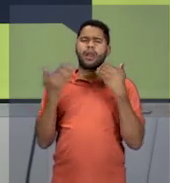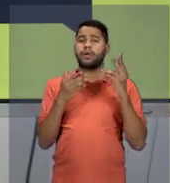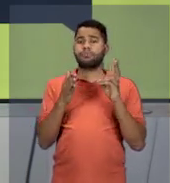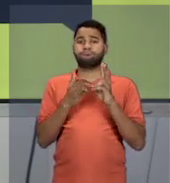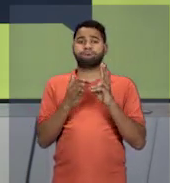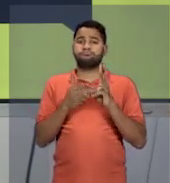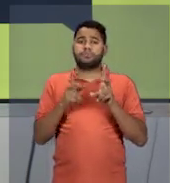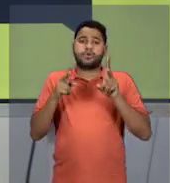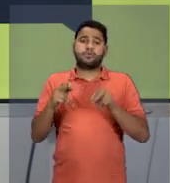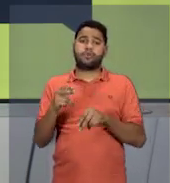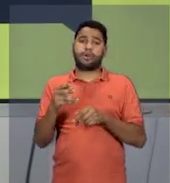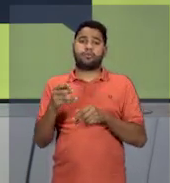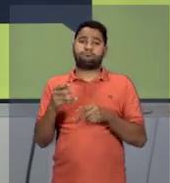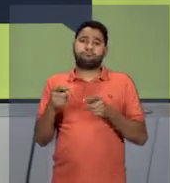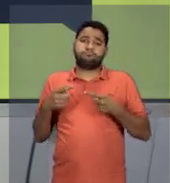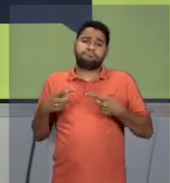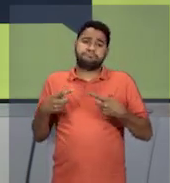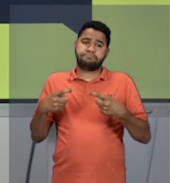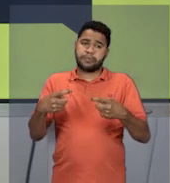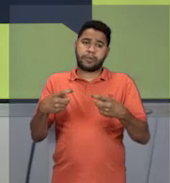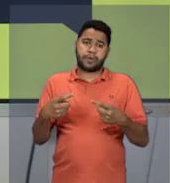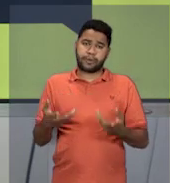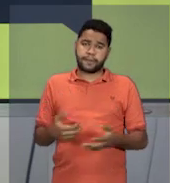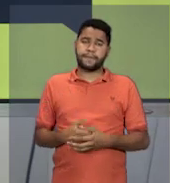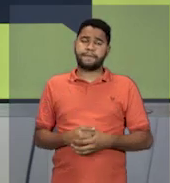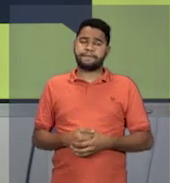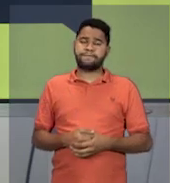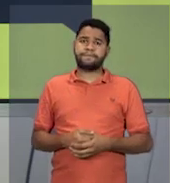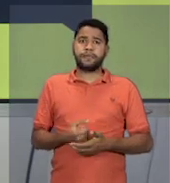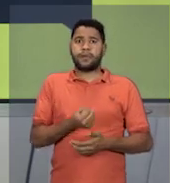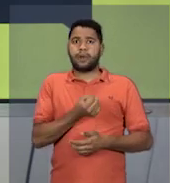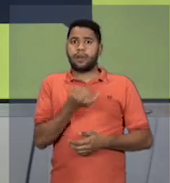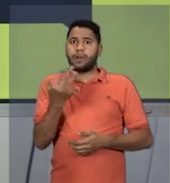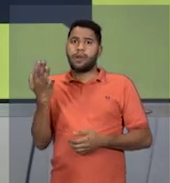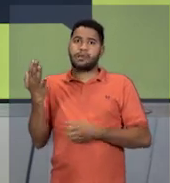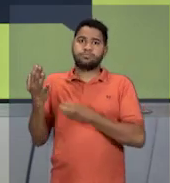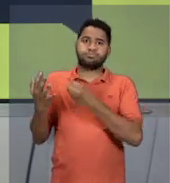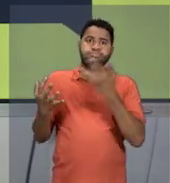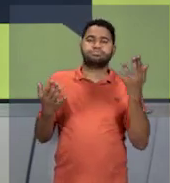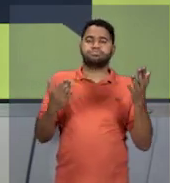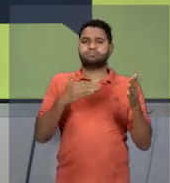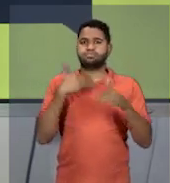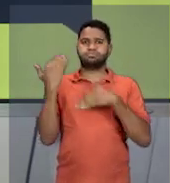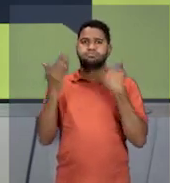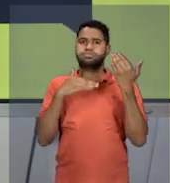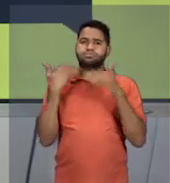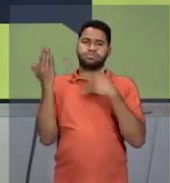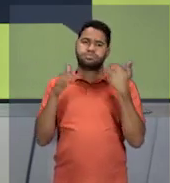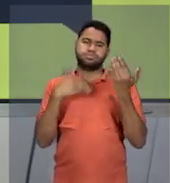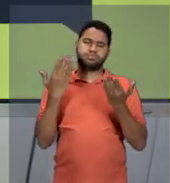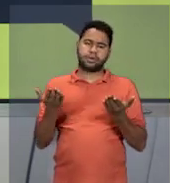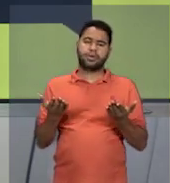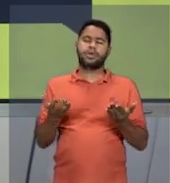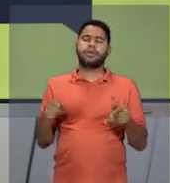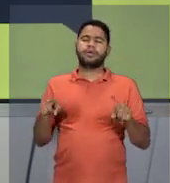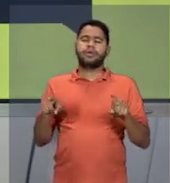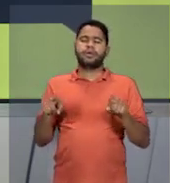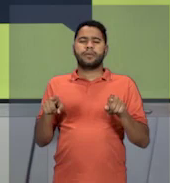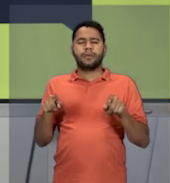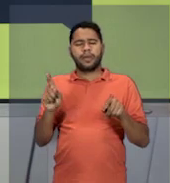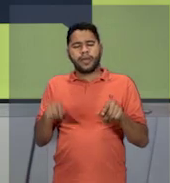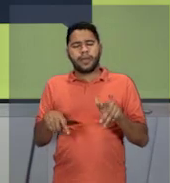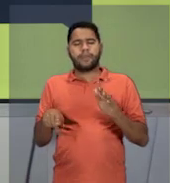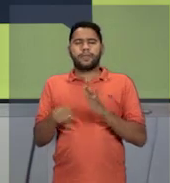numa guerra, tá? Numa guerra mundial, por exemplo, da quantidade de índios que foram dominados. Não só